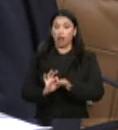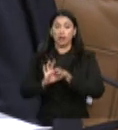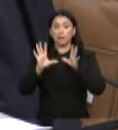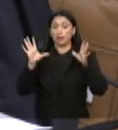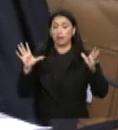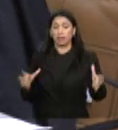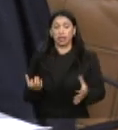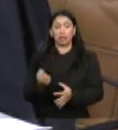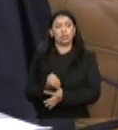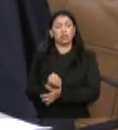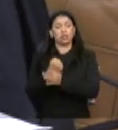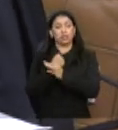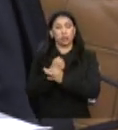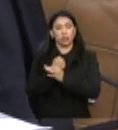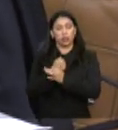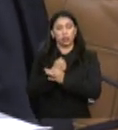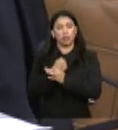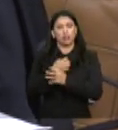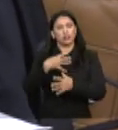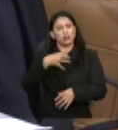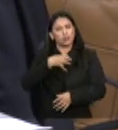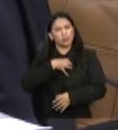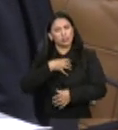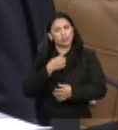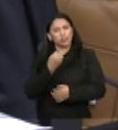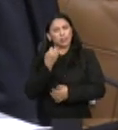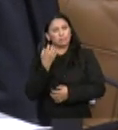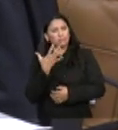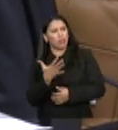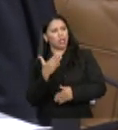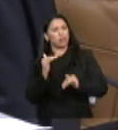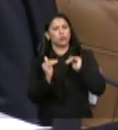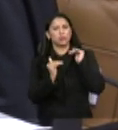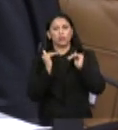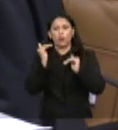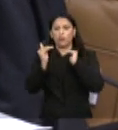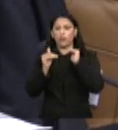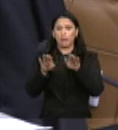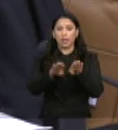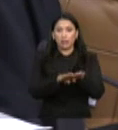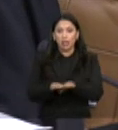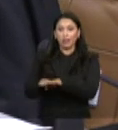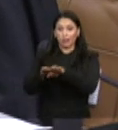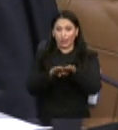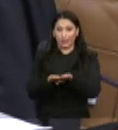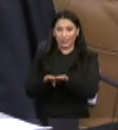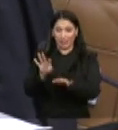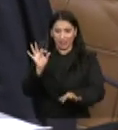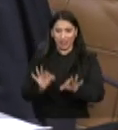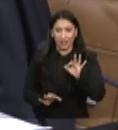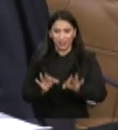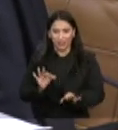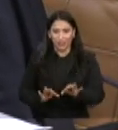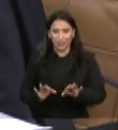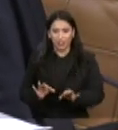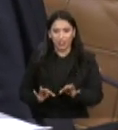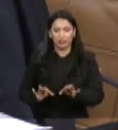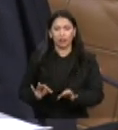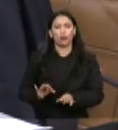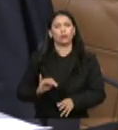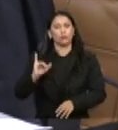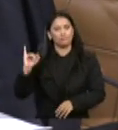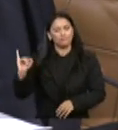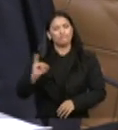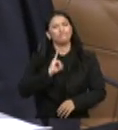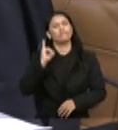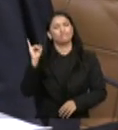a segurança o bem-estar o desenvolvimento a igualdade e a justiça como valores Supremos